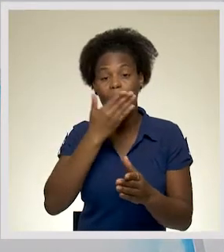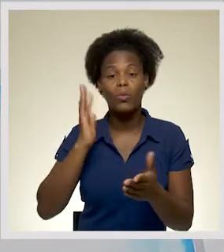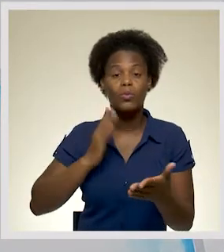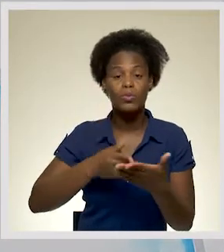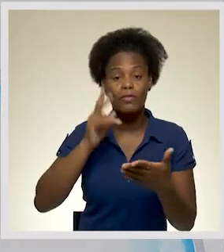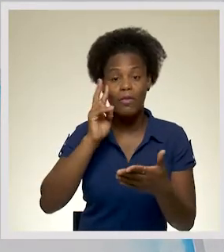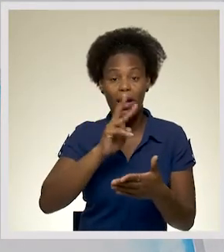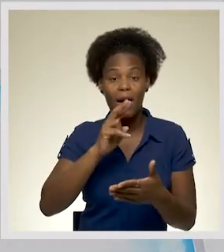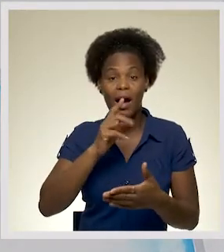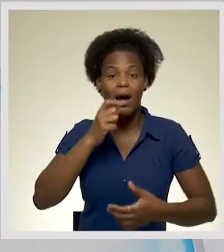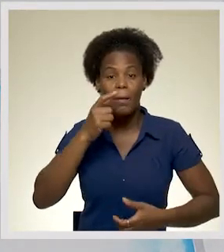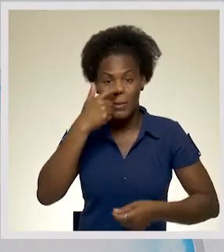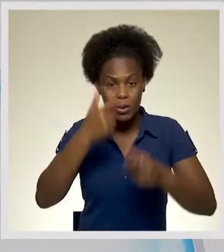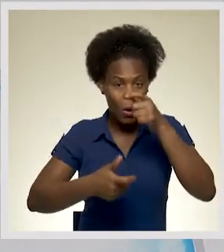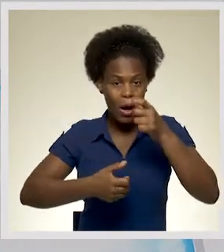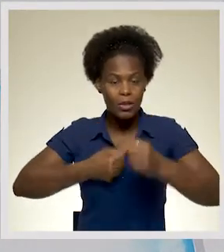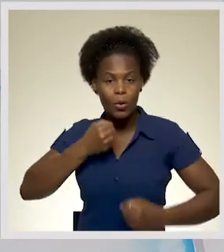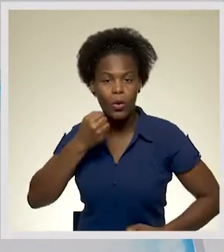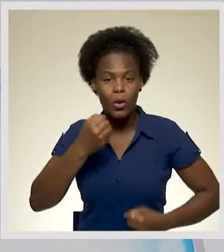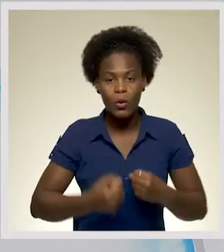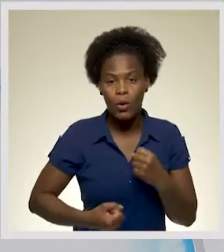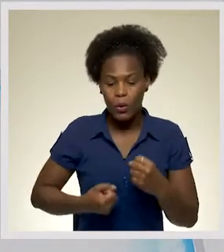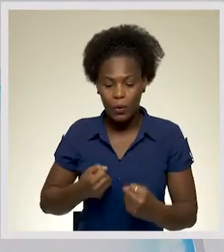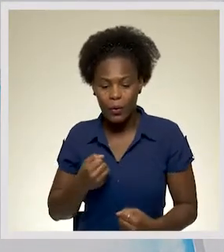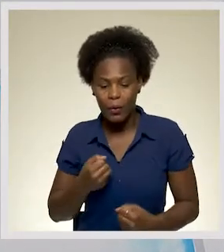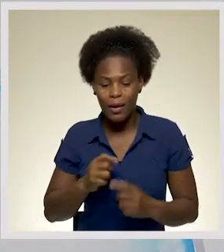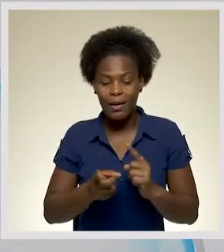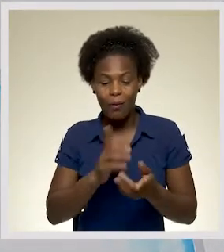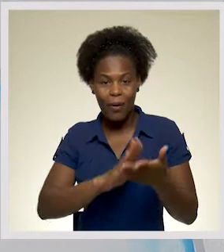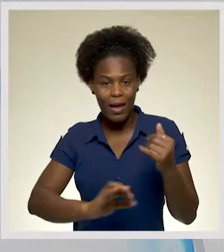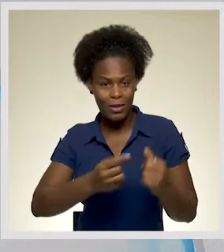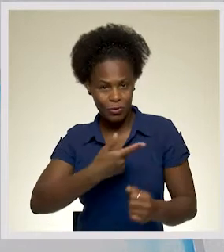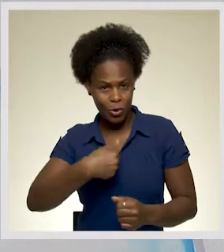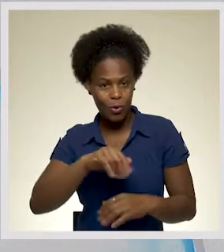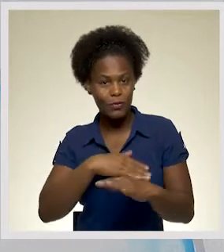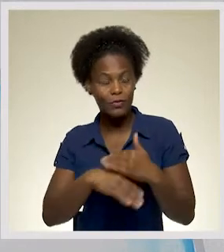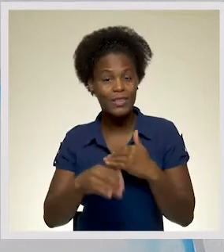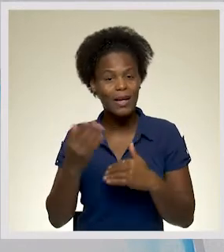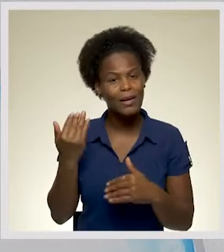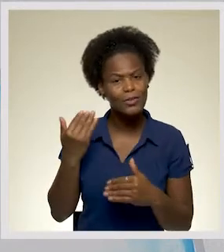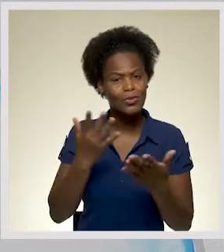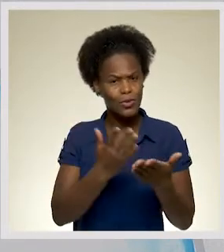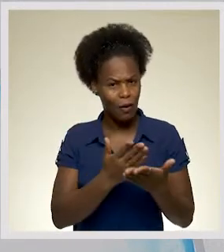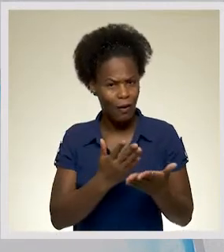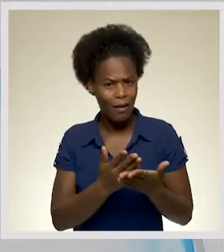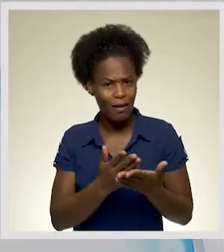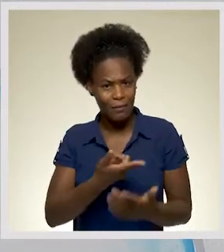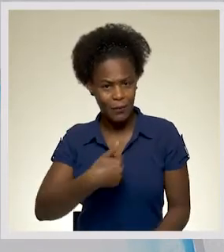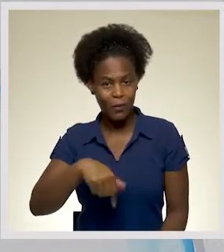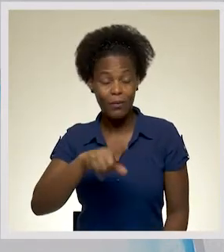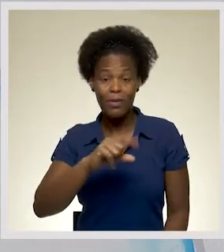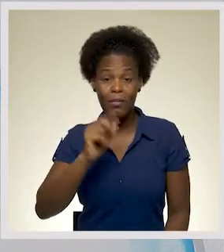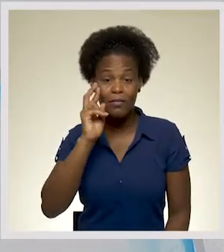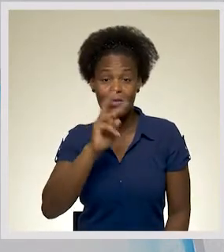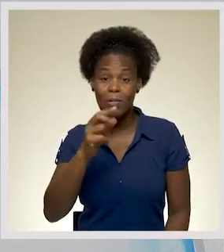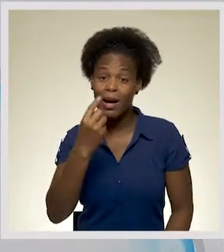a corrida, não é, de atletismo que os nossos colegas fizeram na escola. E